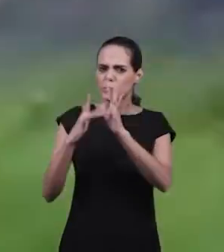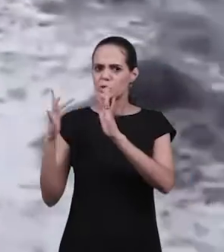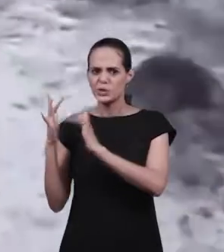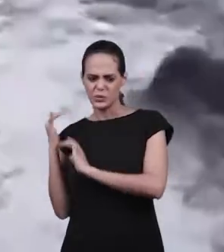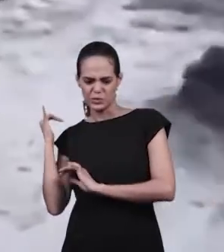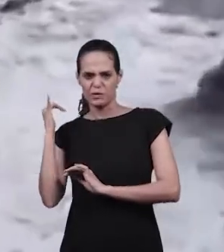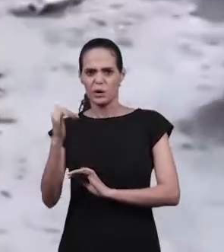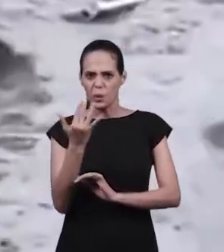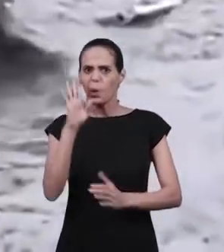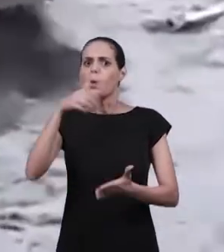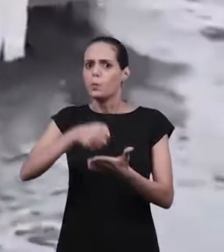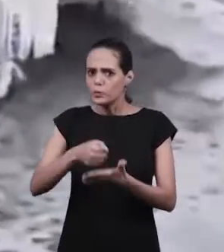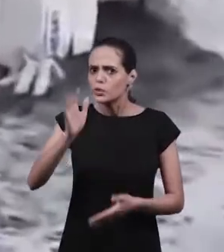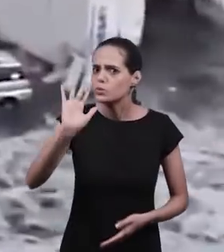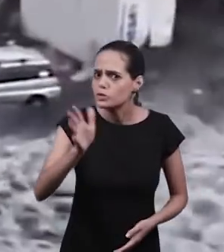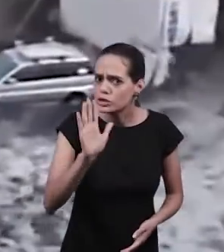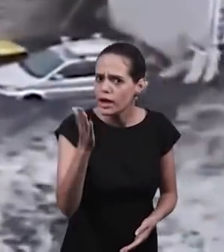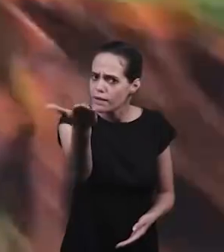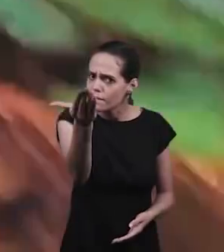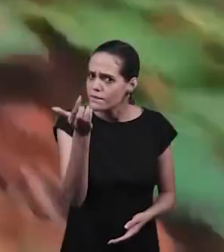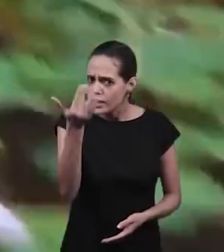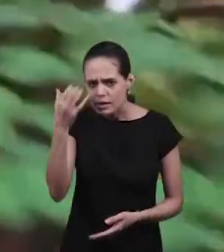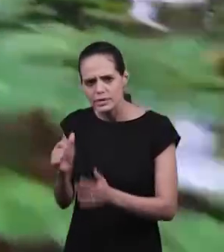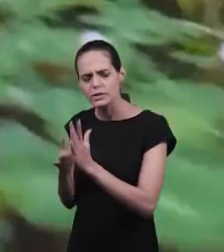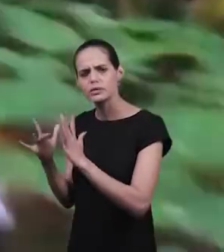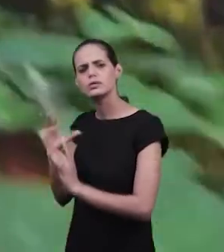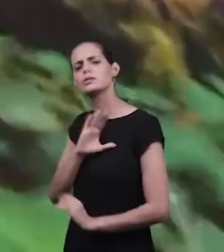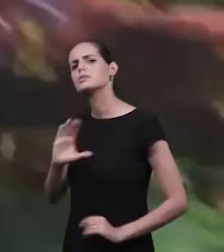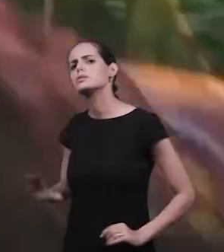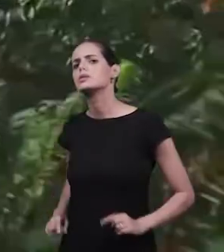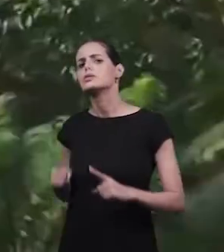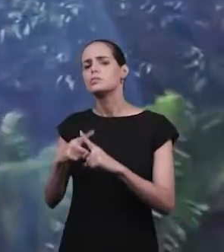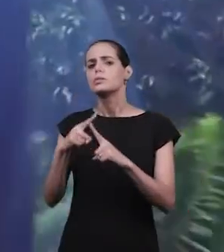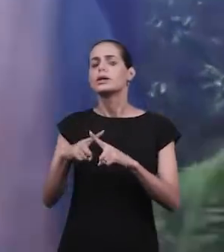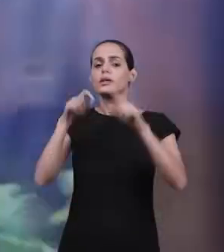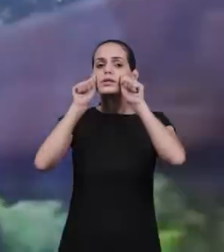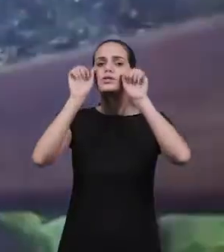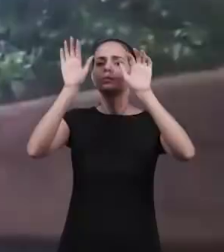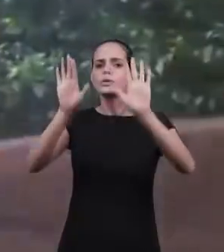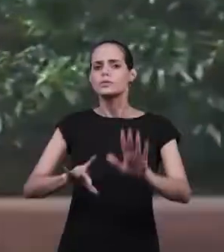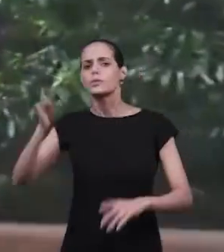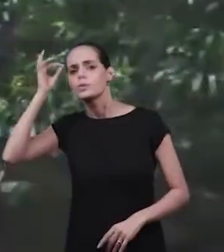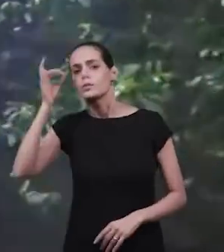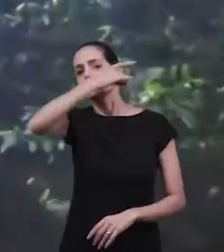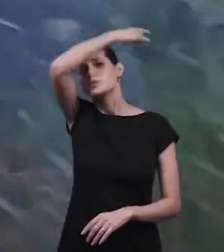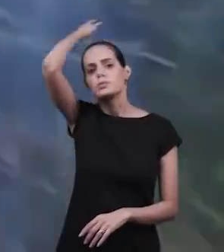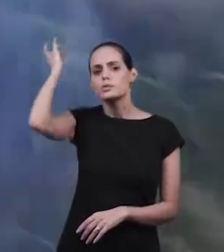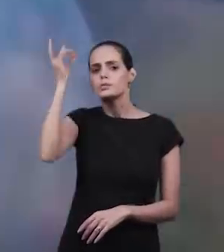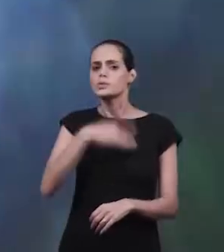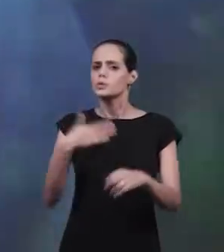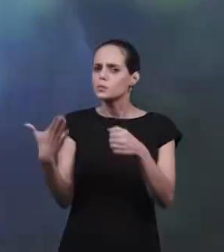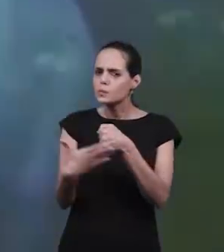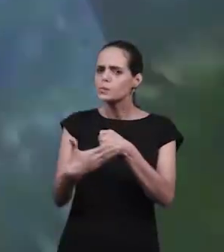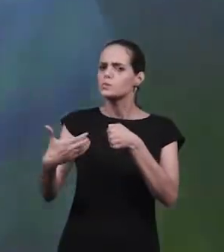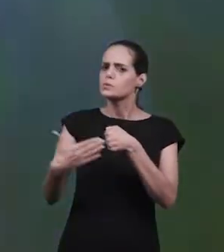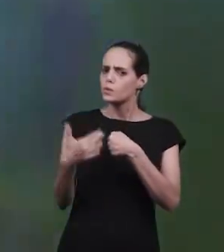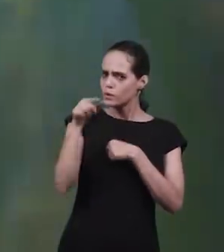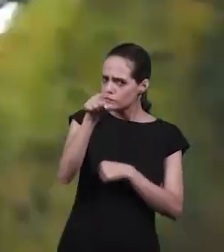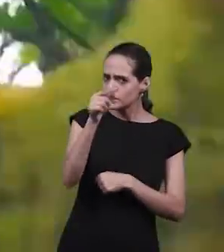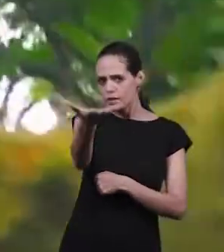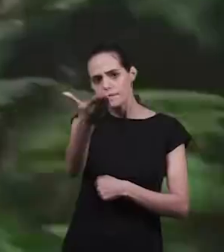se passando o que Jesus falou. Venha Cristo que Ele te reveste com o dom celeste